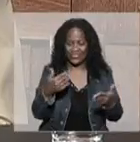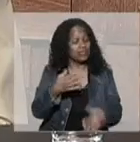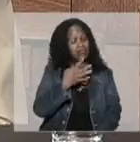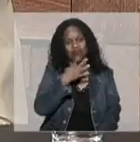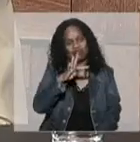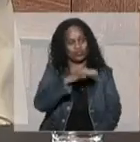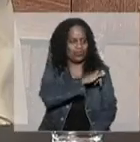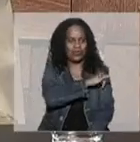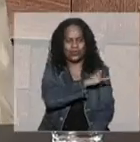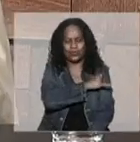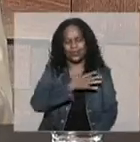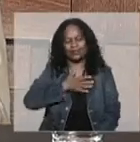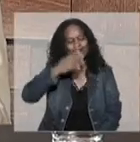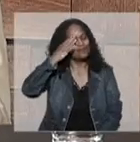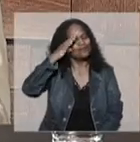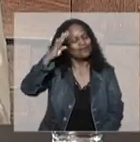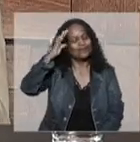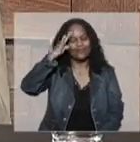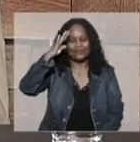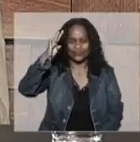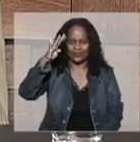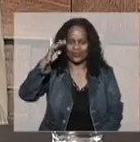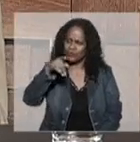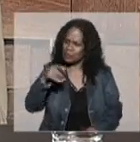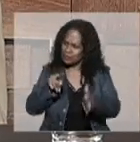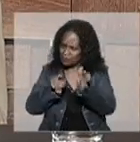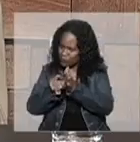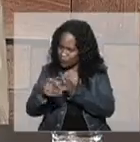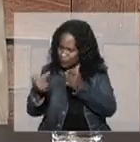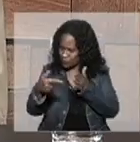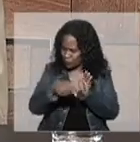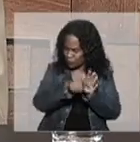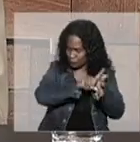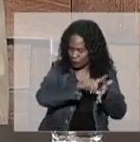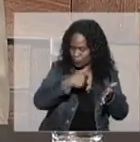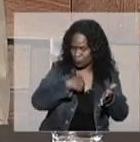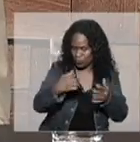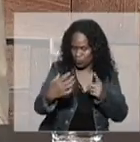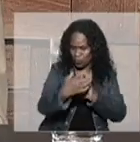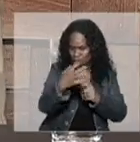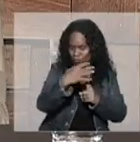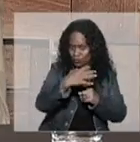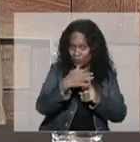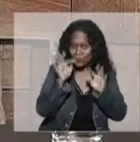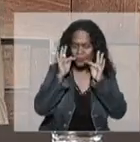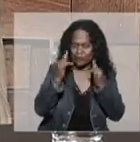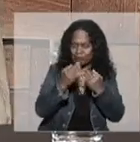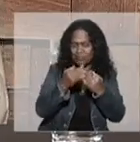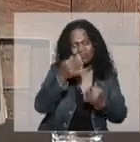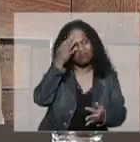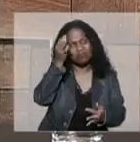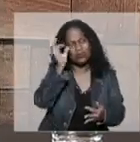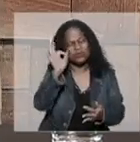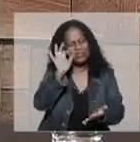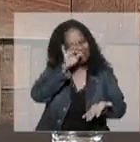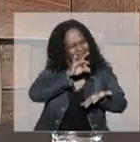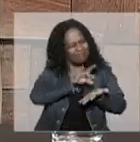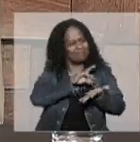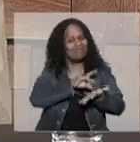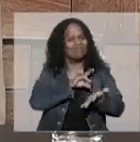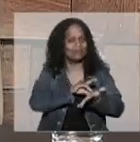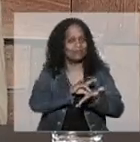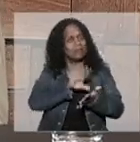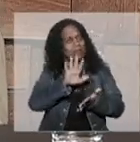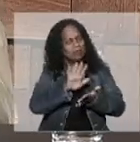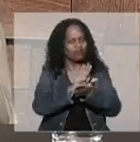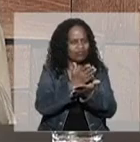meu sonho, não conhecia. Eu tinha um tio, você perguntou se eu tinha alguma influência na família. Talvez, eu não sei assim realmente,